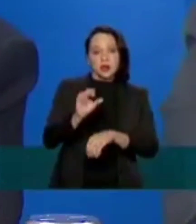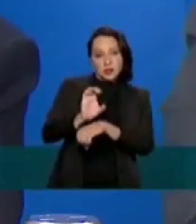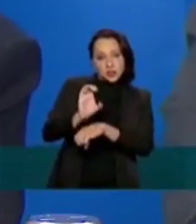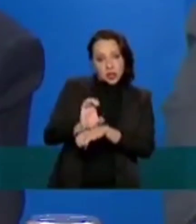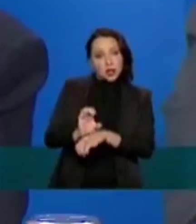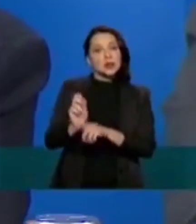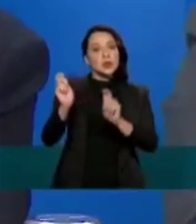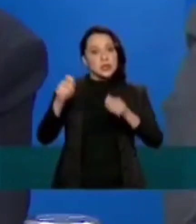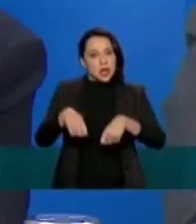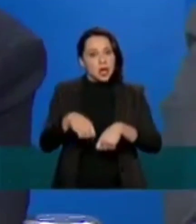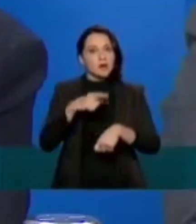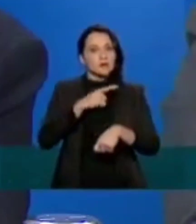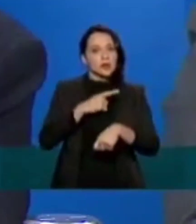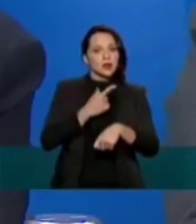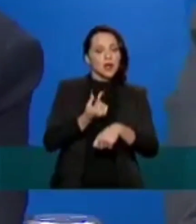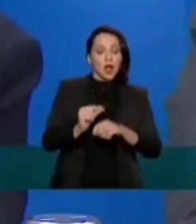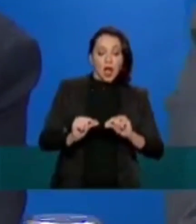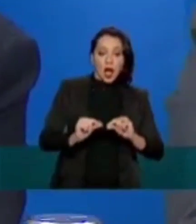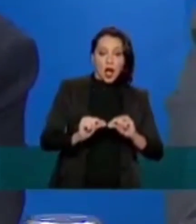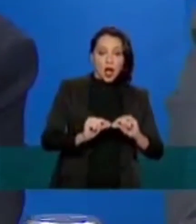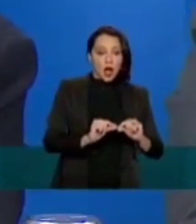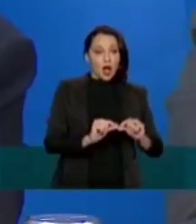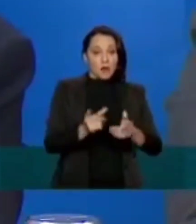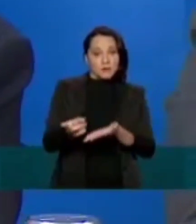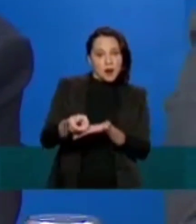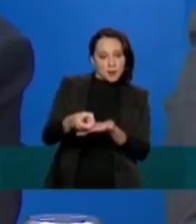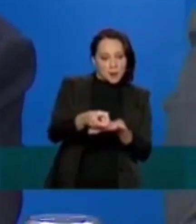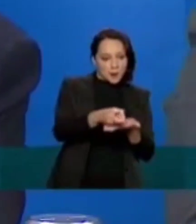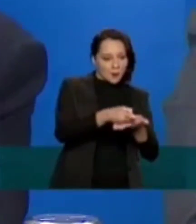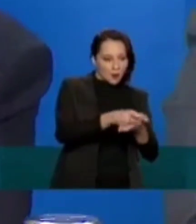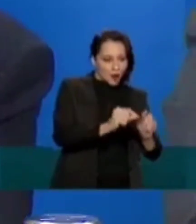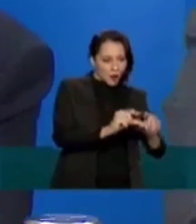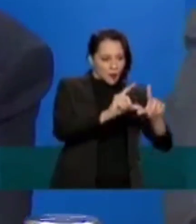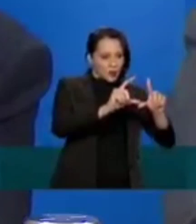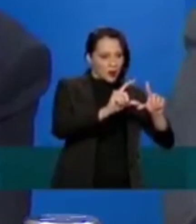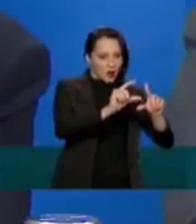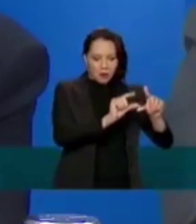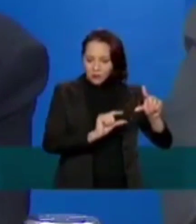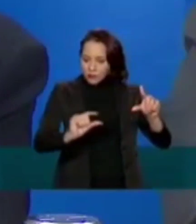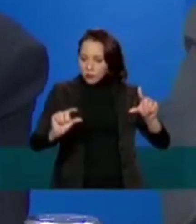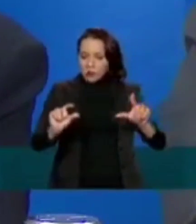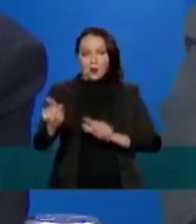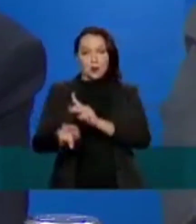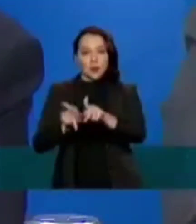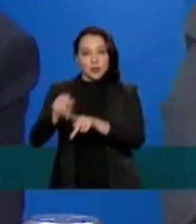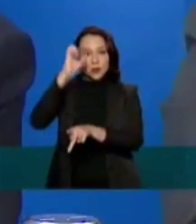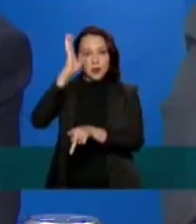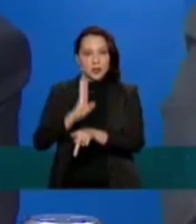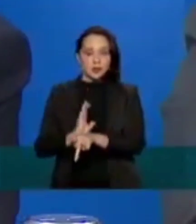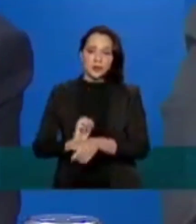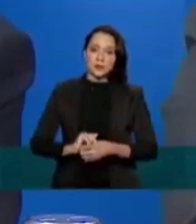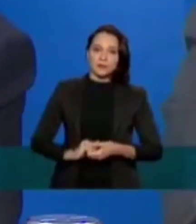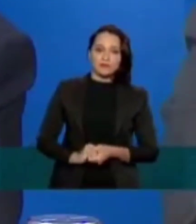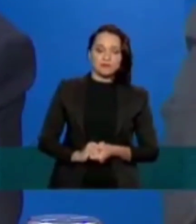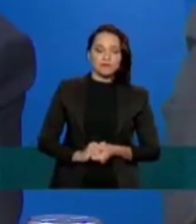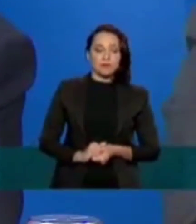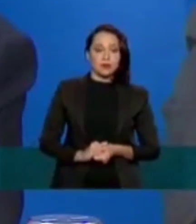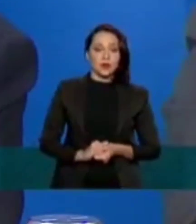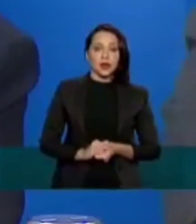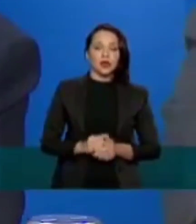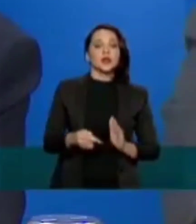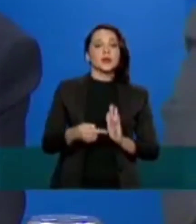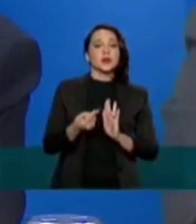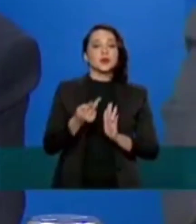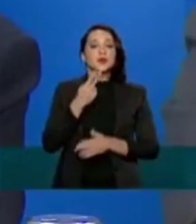então, transferir uma parte do aumento de arrecadação para a população brasileira. Eu termino dizendo